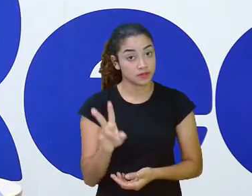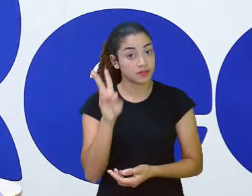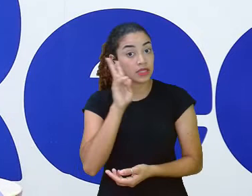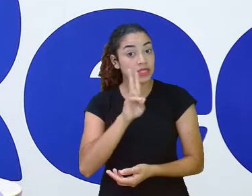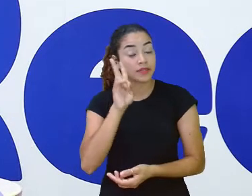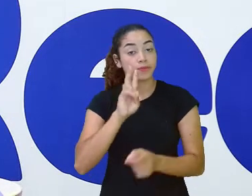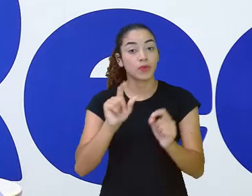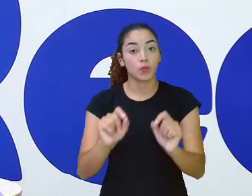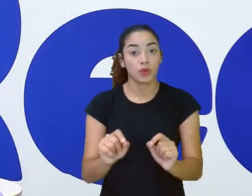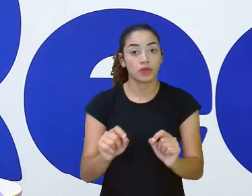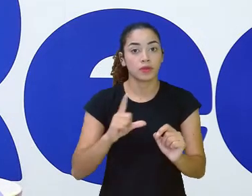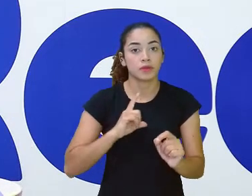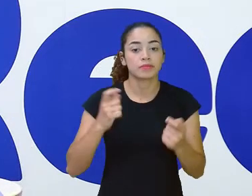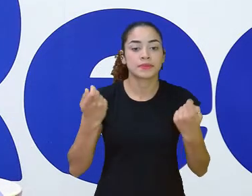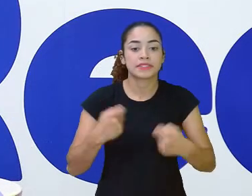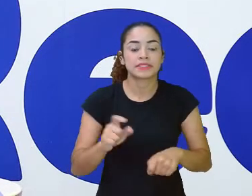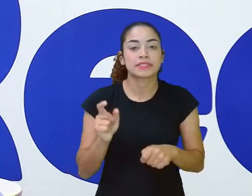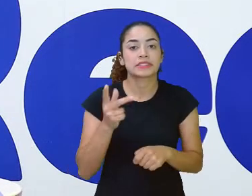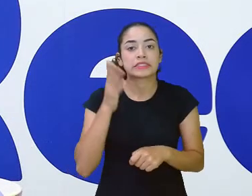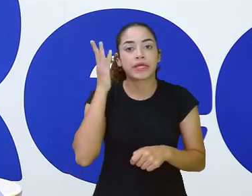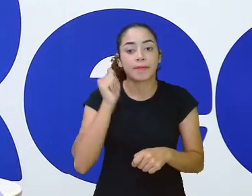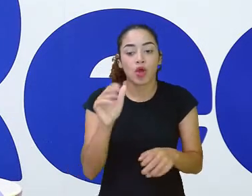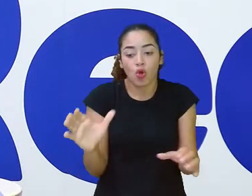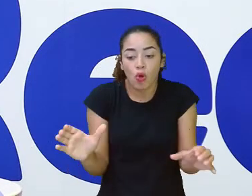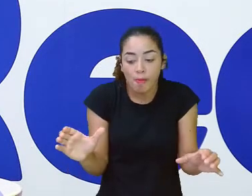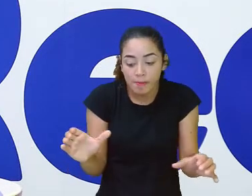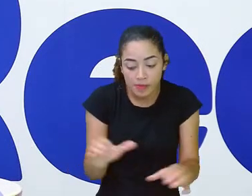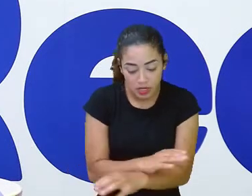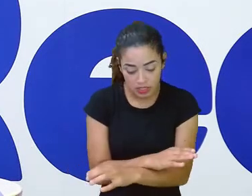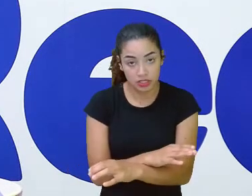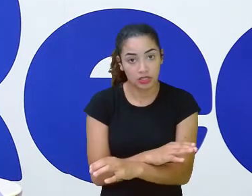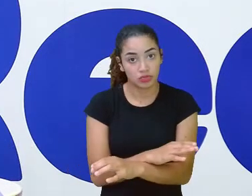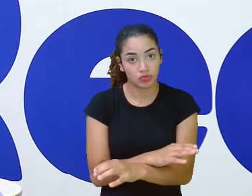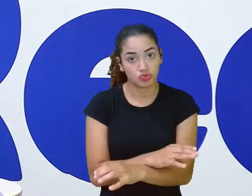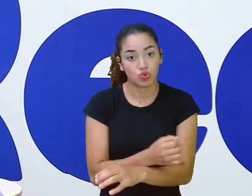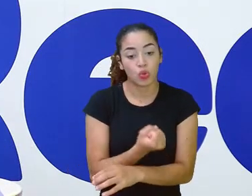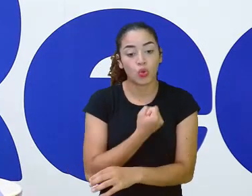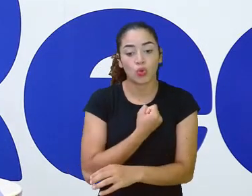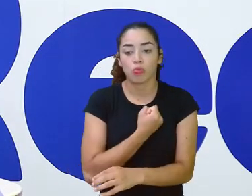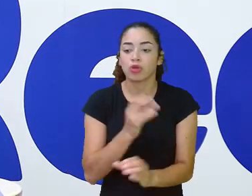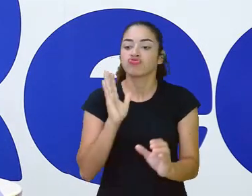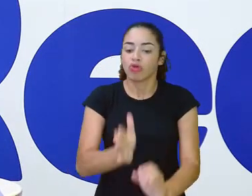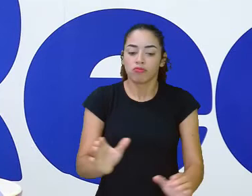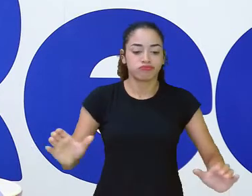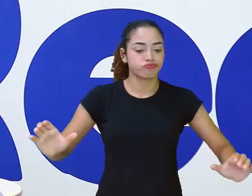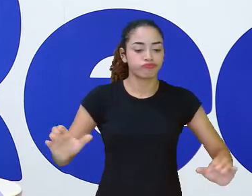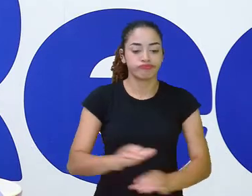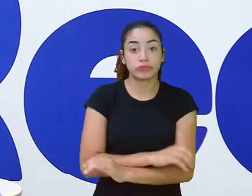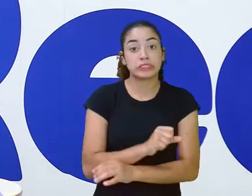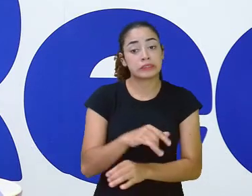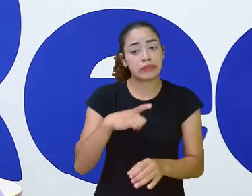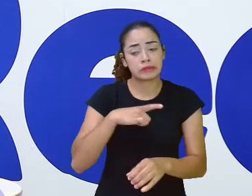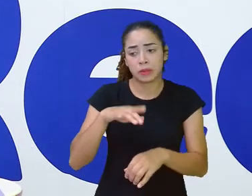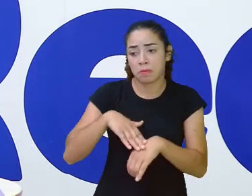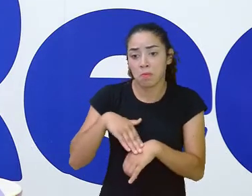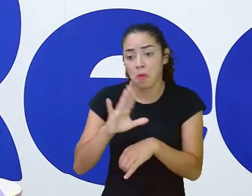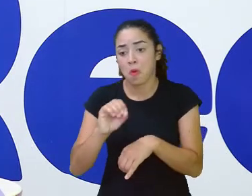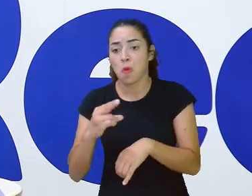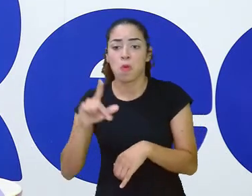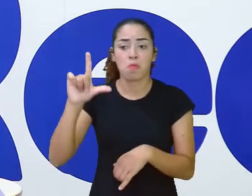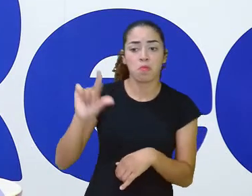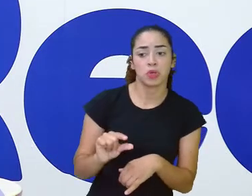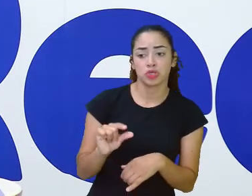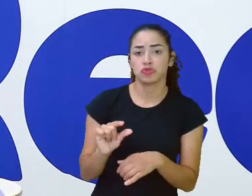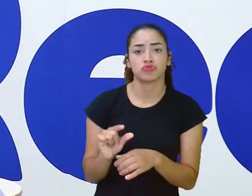aqui de completo, né, professora Kátia? Isso. Tem que estar o número fechadinho. Se tiver mais ou menos,